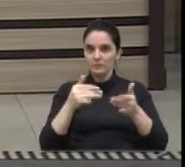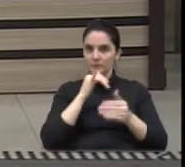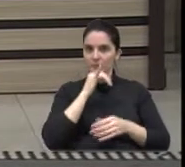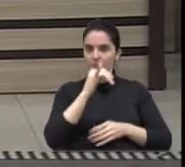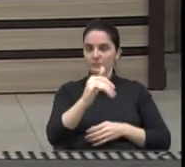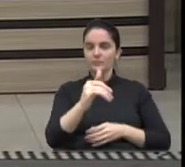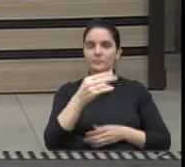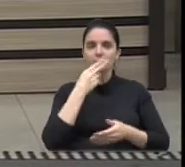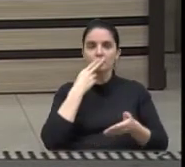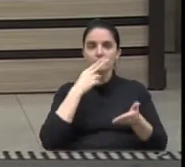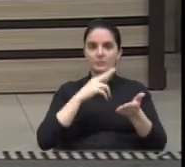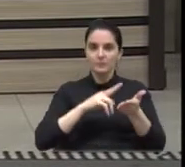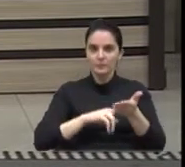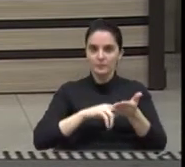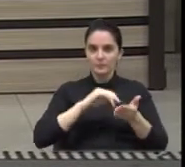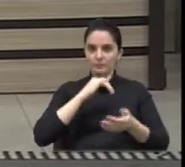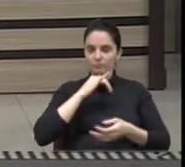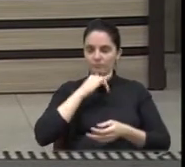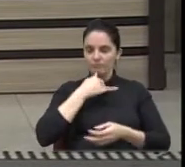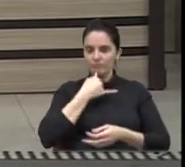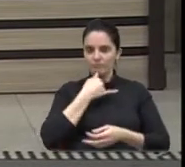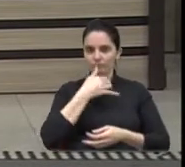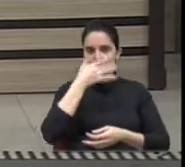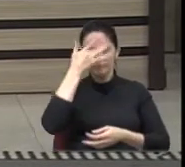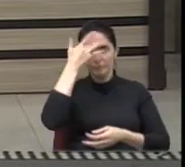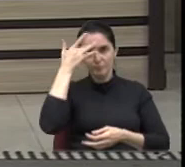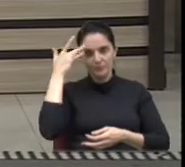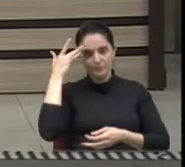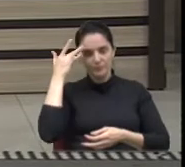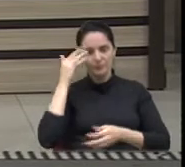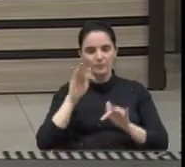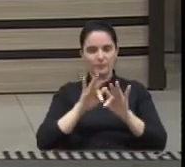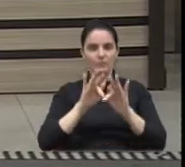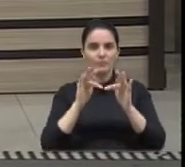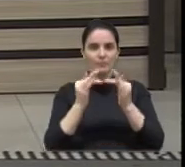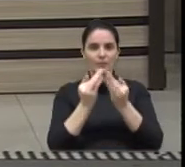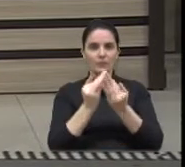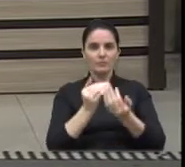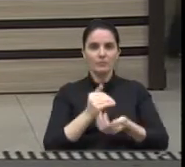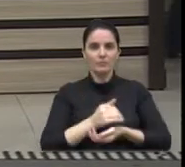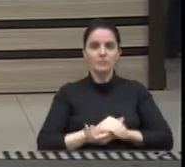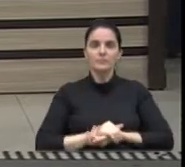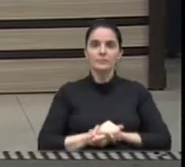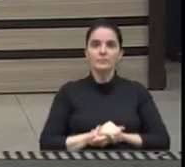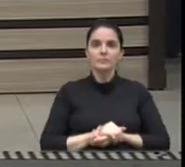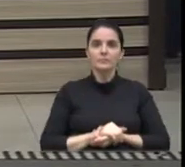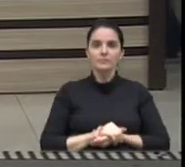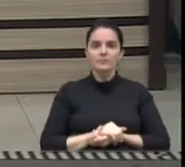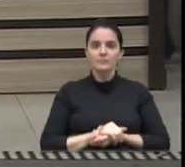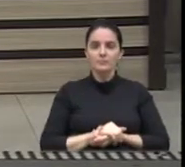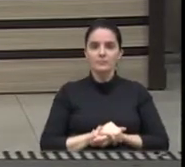que serão enviados ofícios de condolências às seguintes famílias enlutadas.